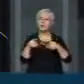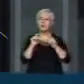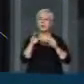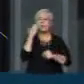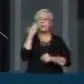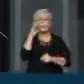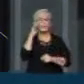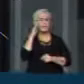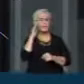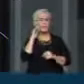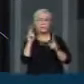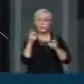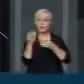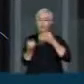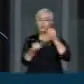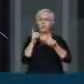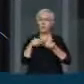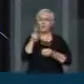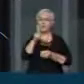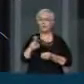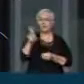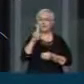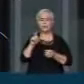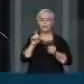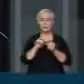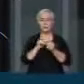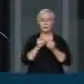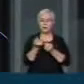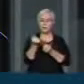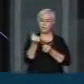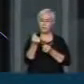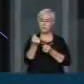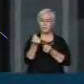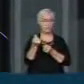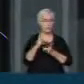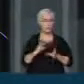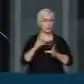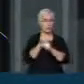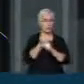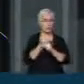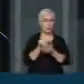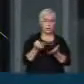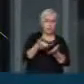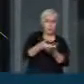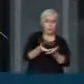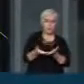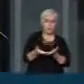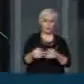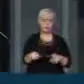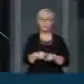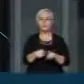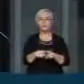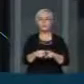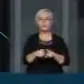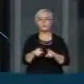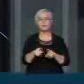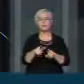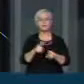compreensão do método utilizado à fixação do preço global. Mais do que isso, apesar